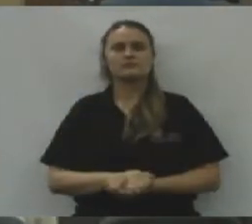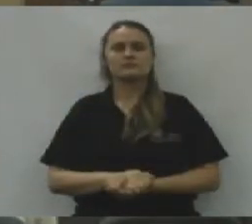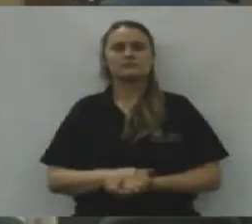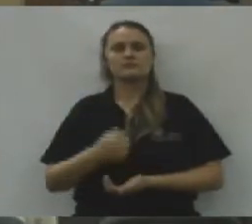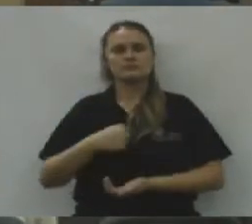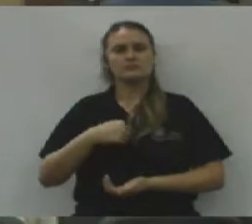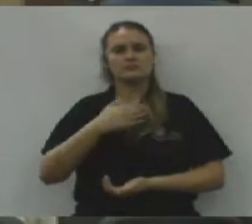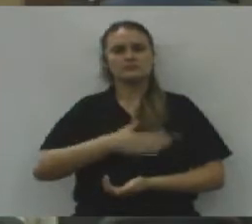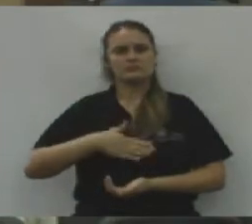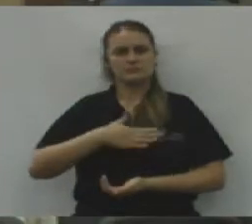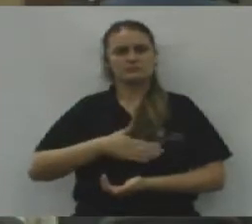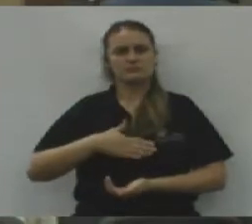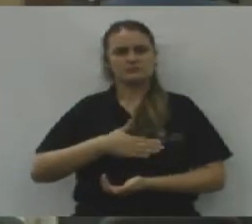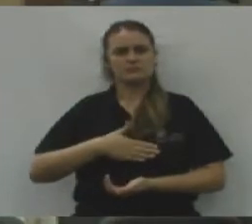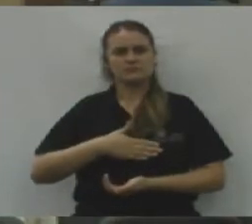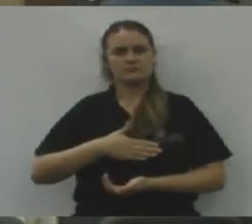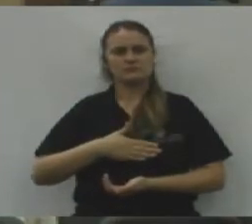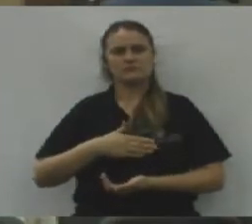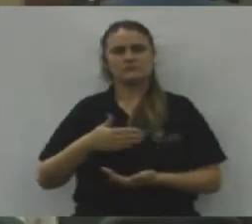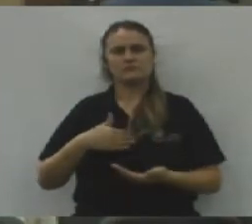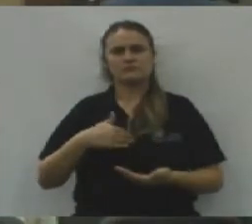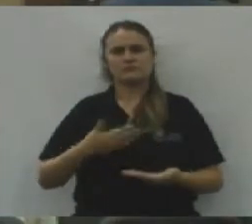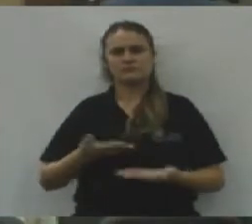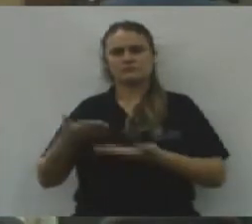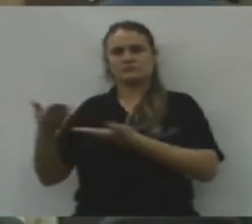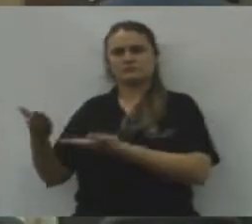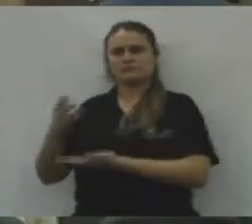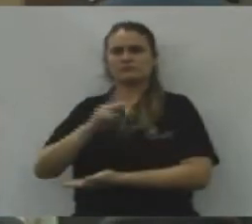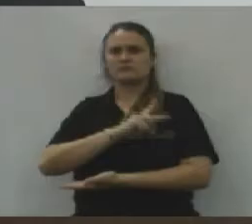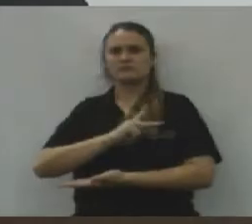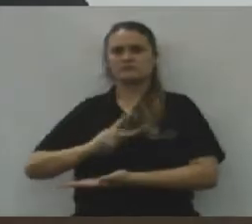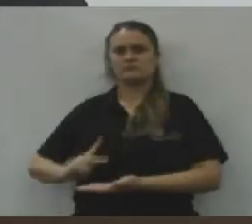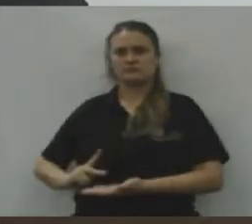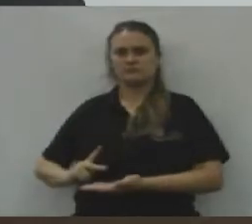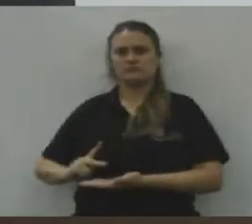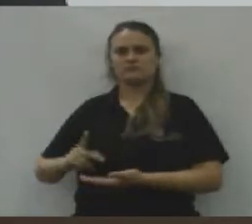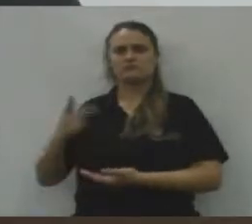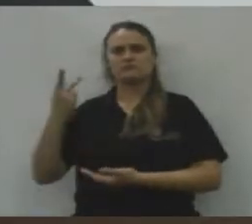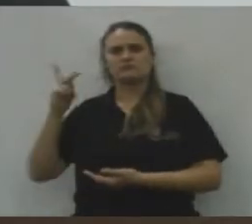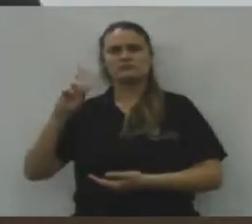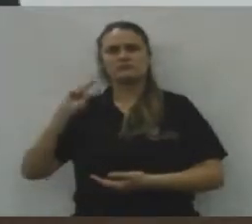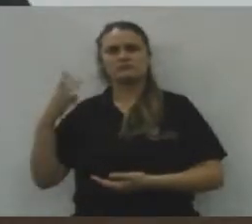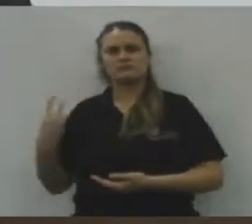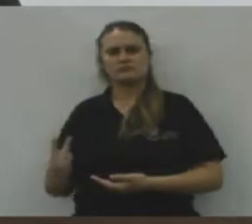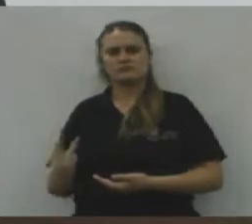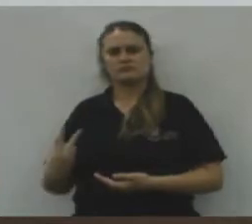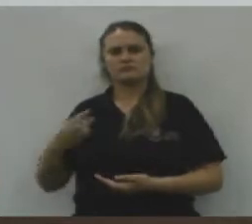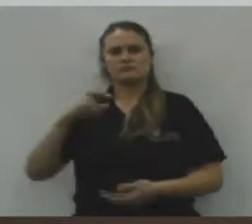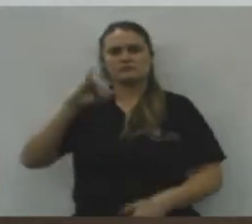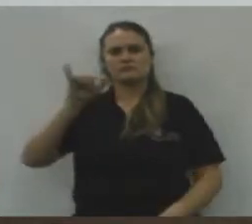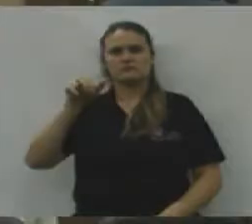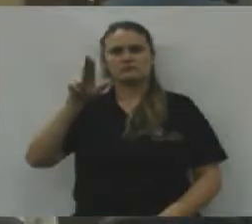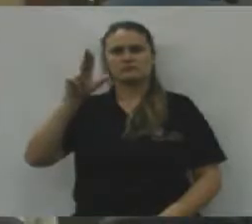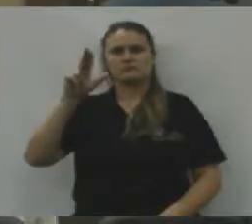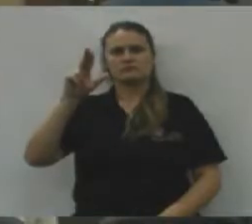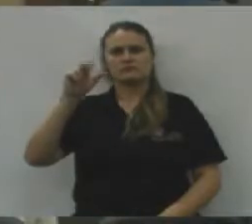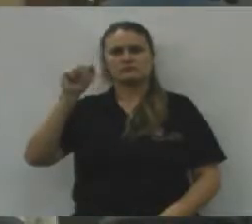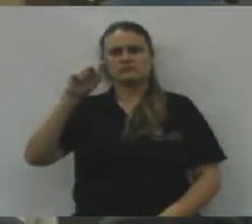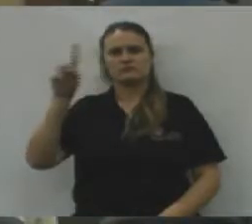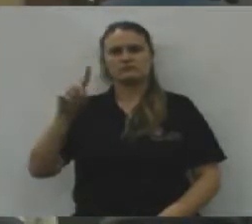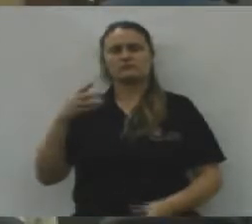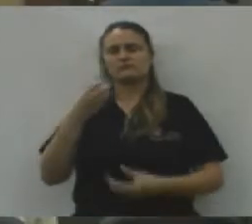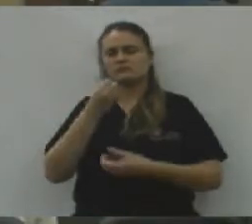Eu gostaria de participar dessa discussão. Eu passo a presidência para o vereador Juarez. Boa noite